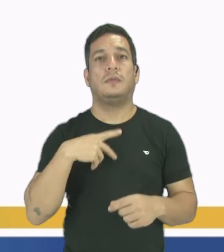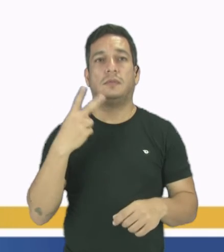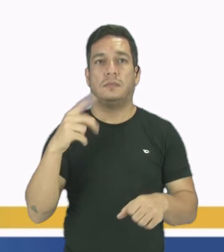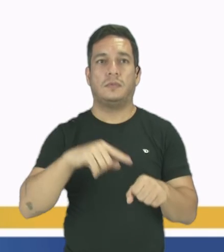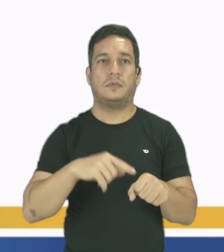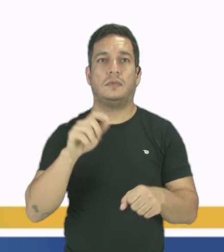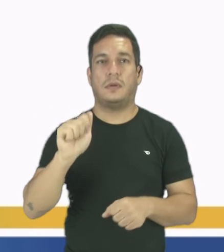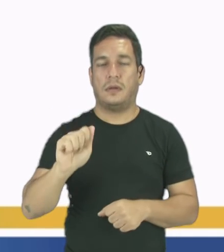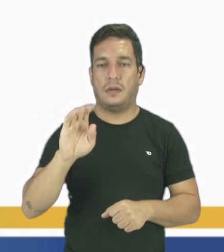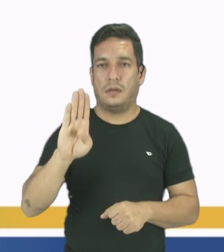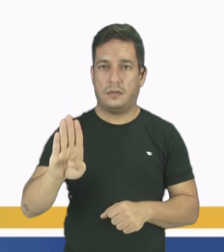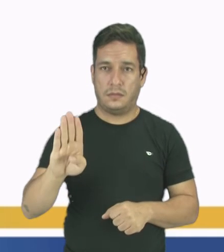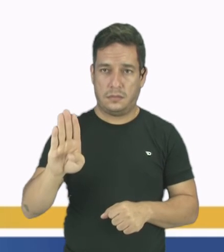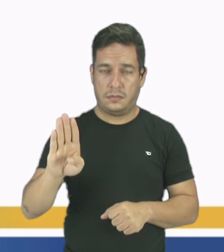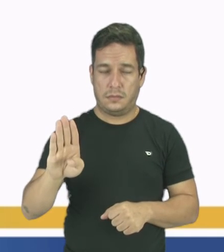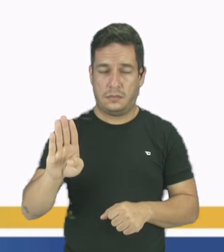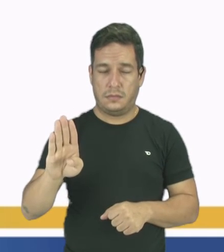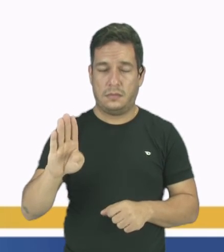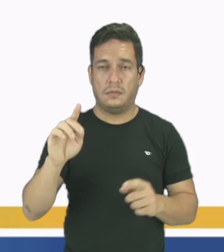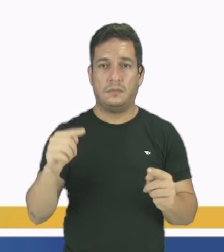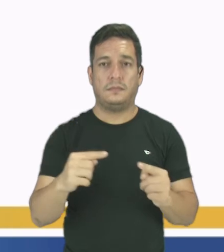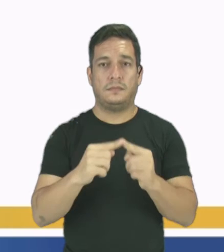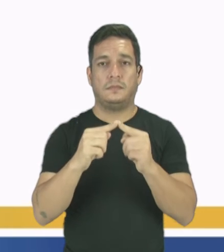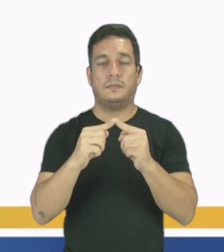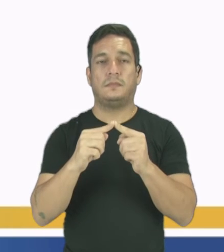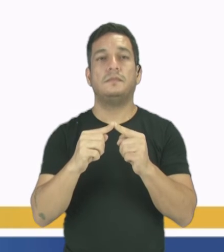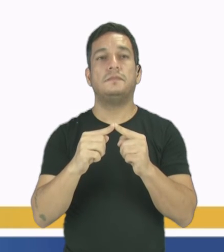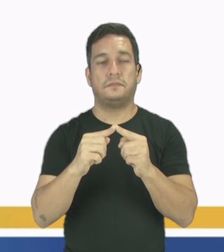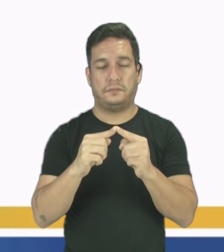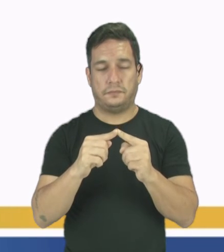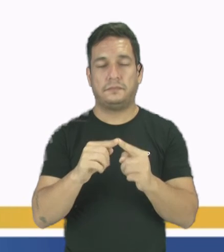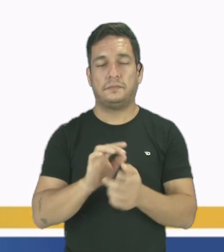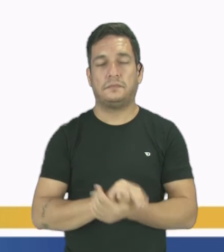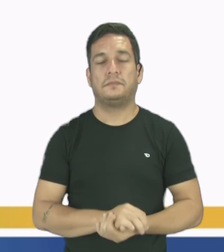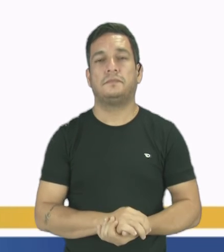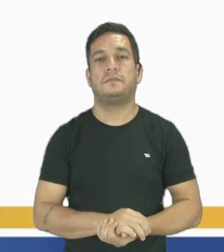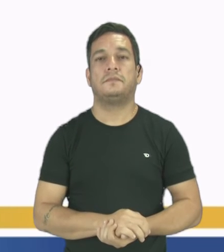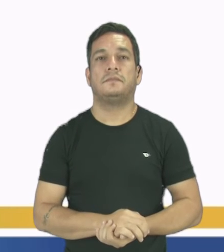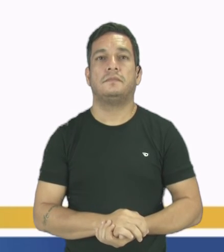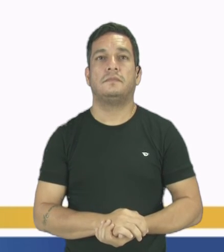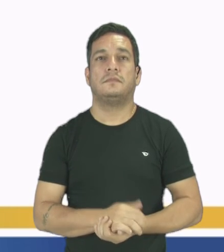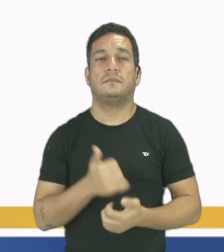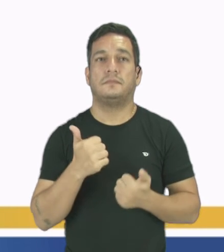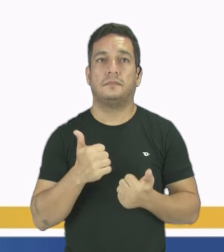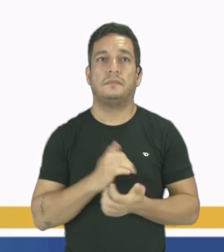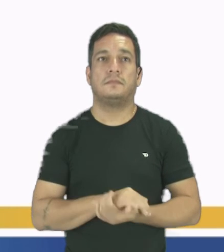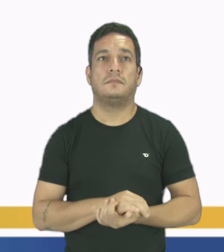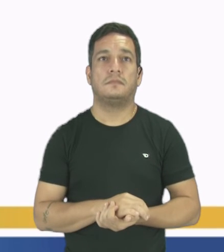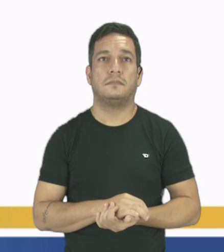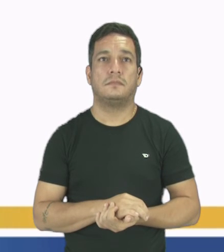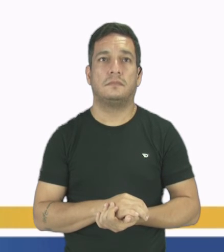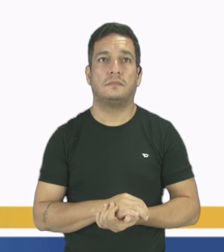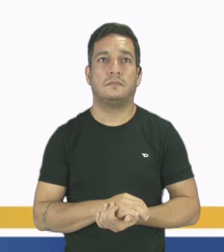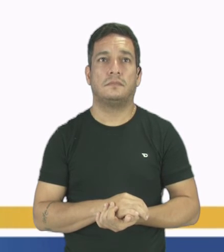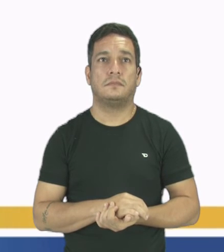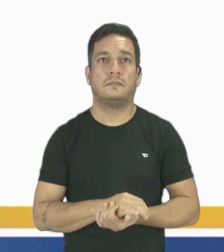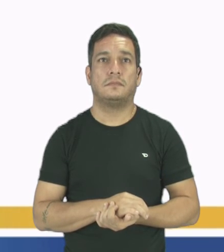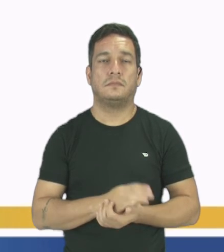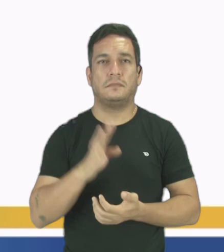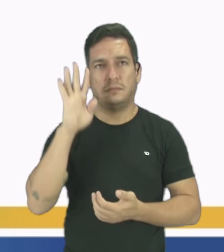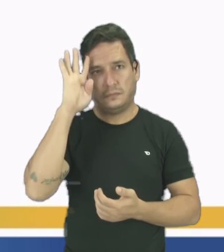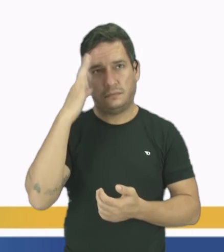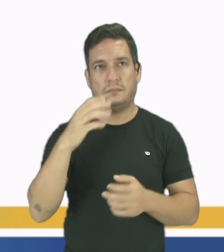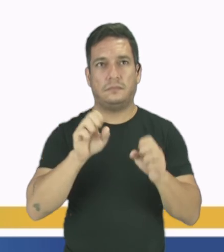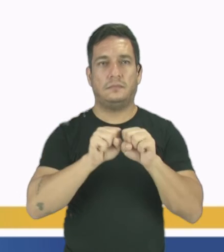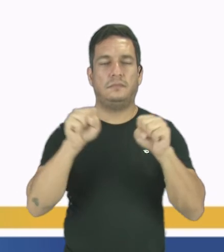existe dois pontos que se interceptam, que é o ponto A e o ponto B. Tudo bem? Agora vamos resolver